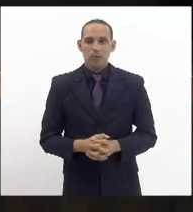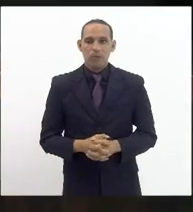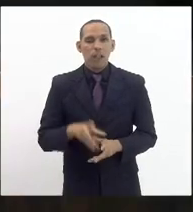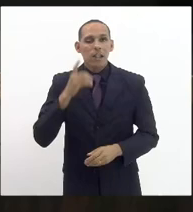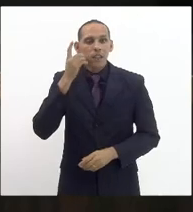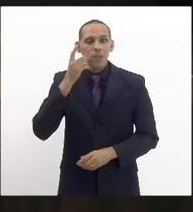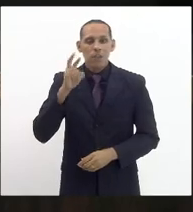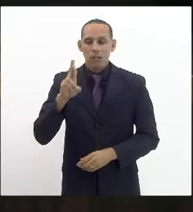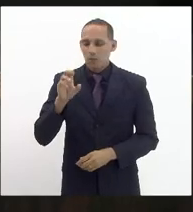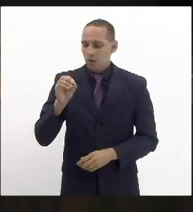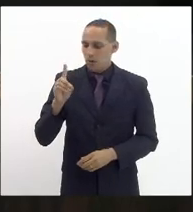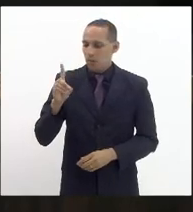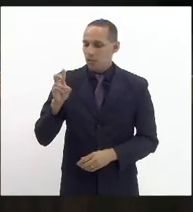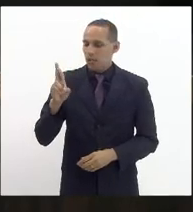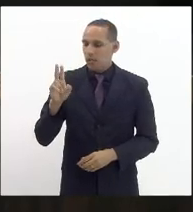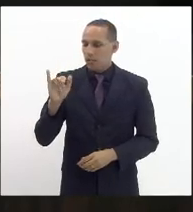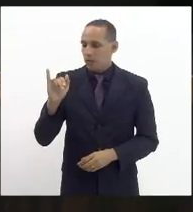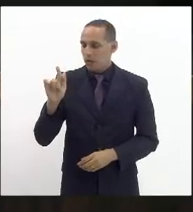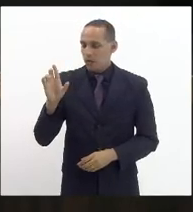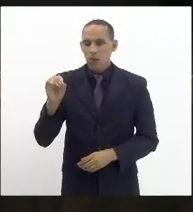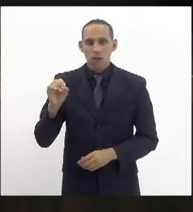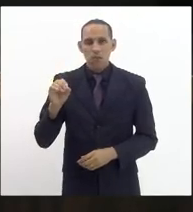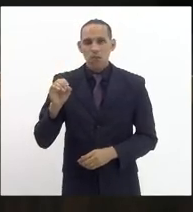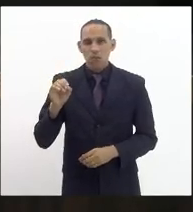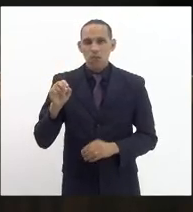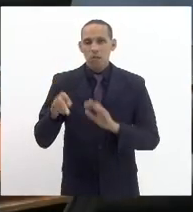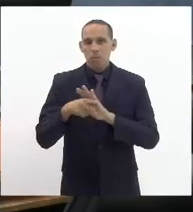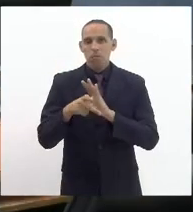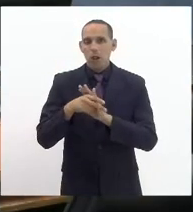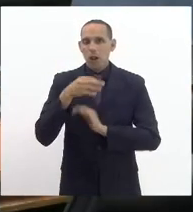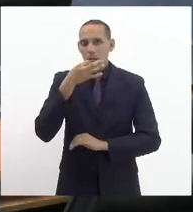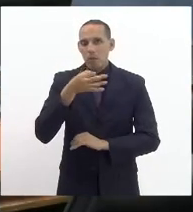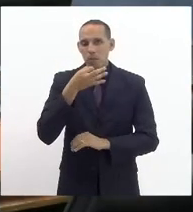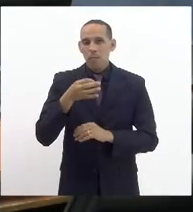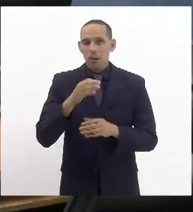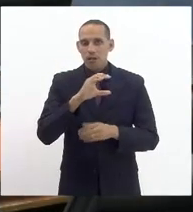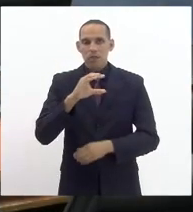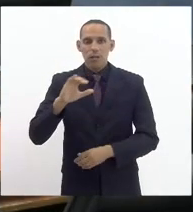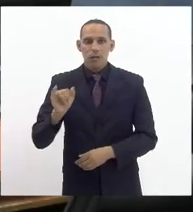Deputado Rodrigo Amorim, para emitir parecer pela CCJ.